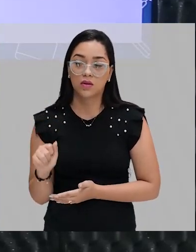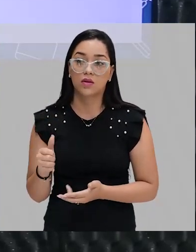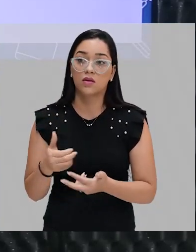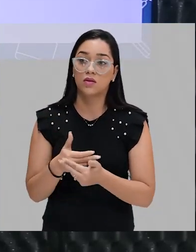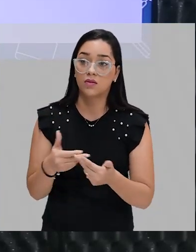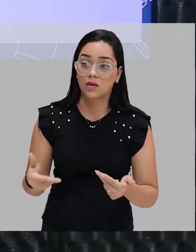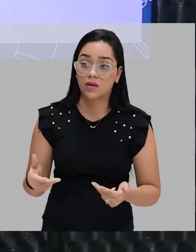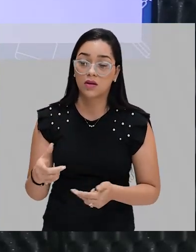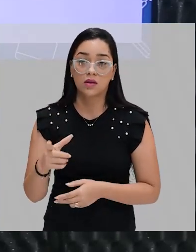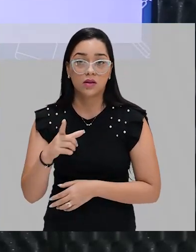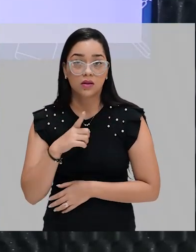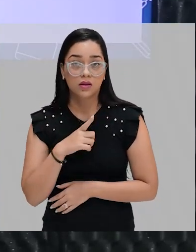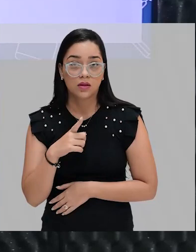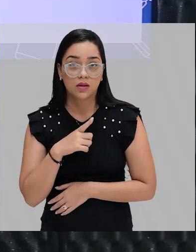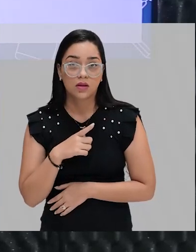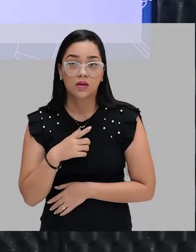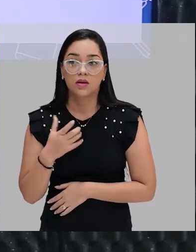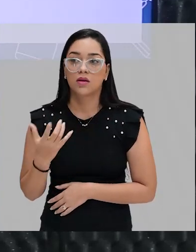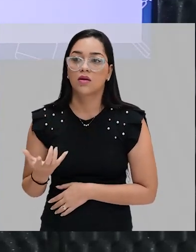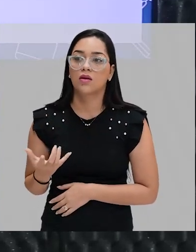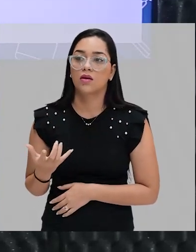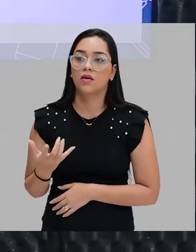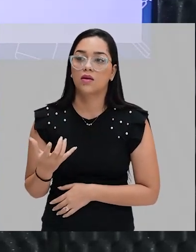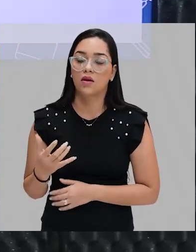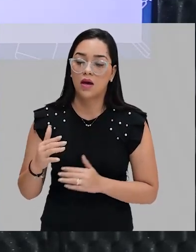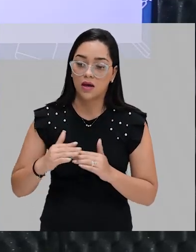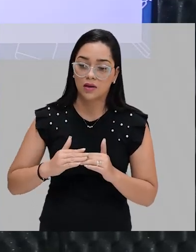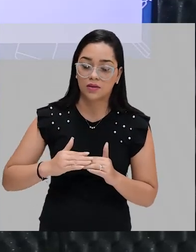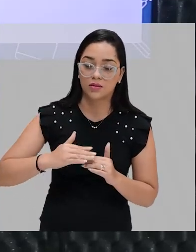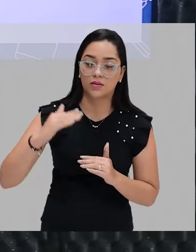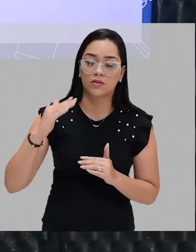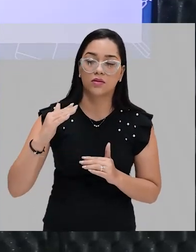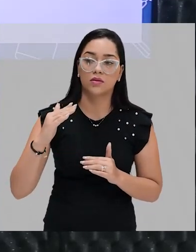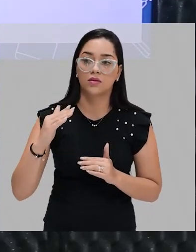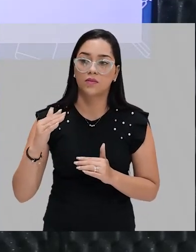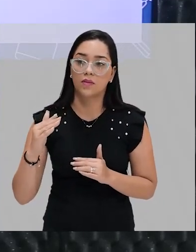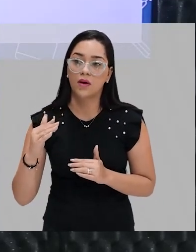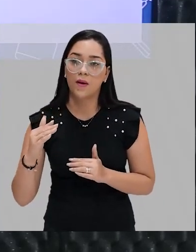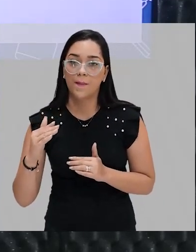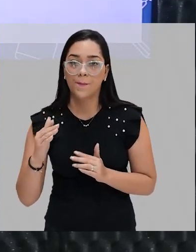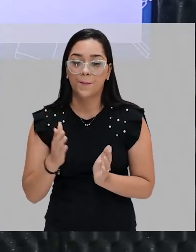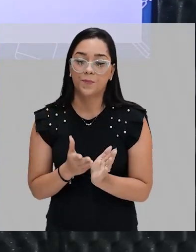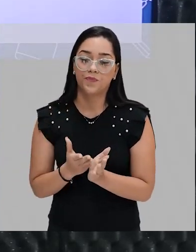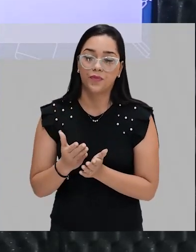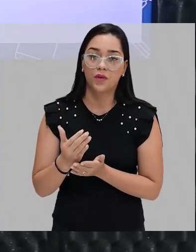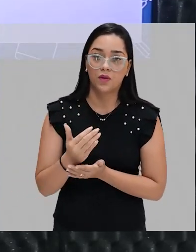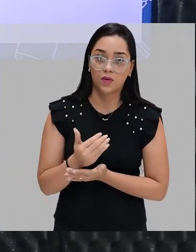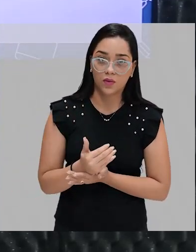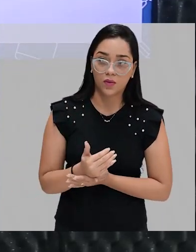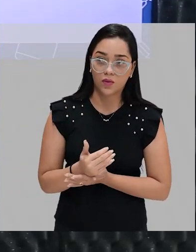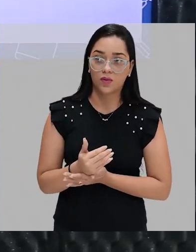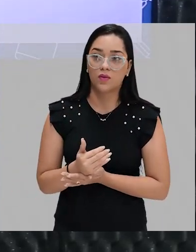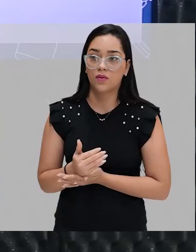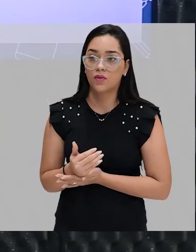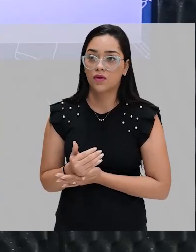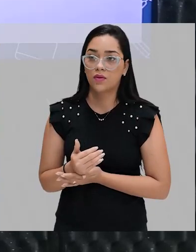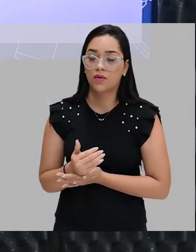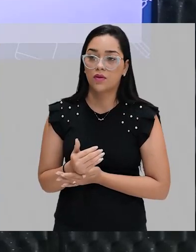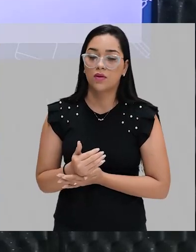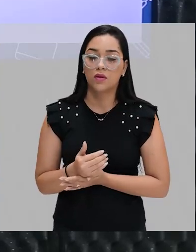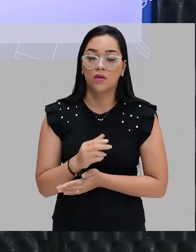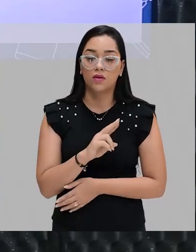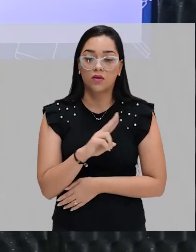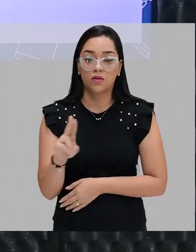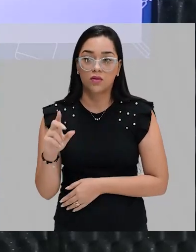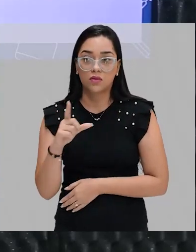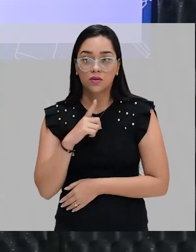ponto que estiver acima dessa curva, né, desse gráfico, vamos